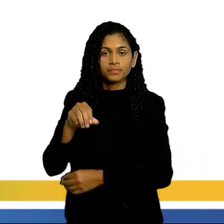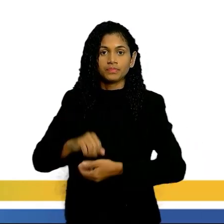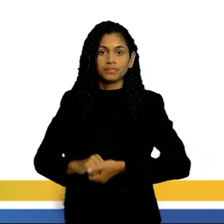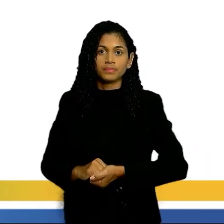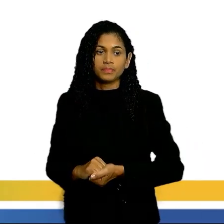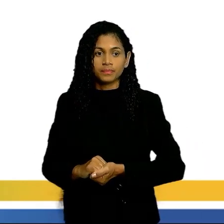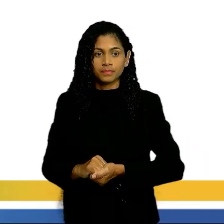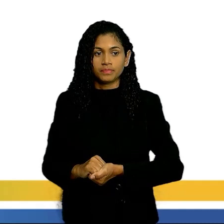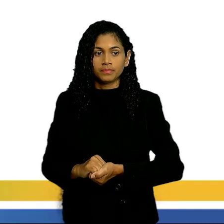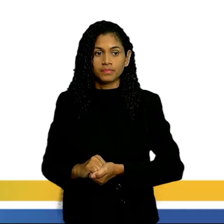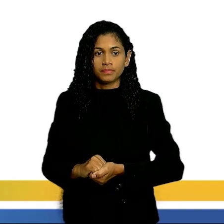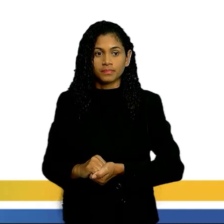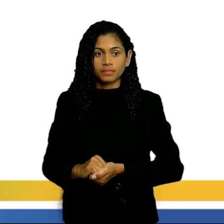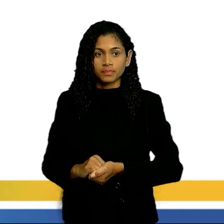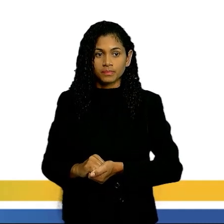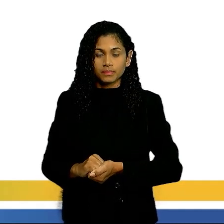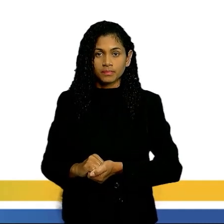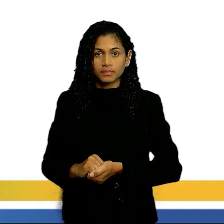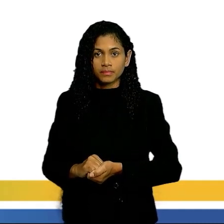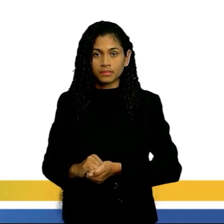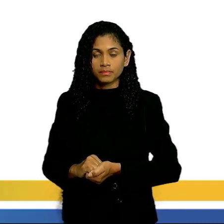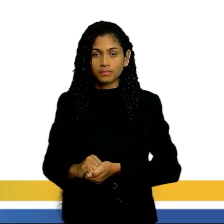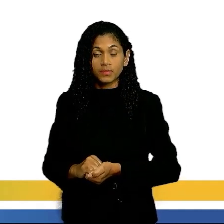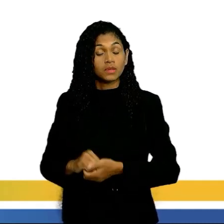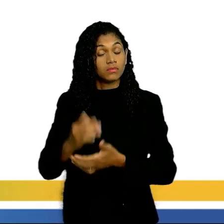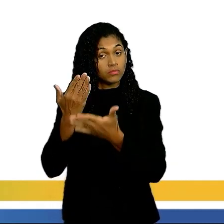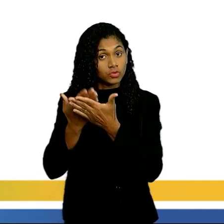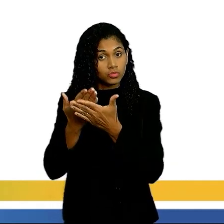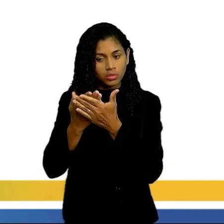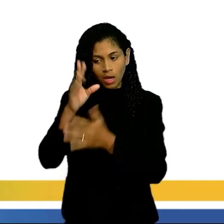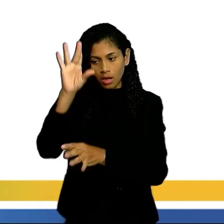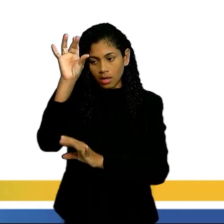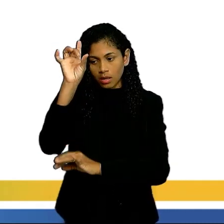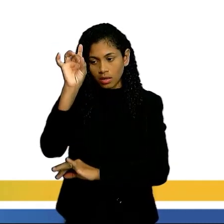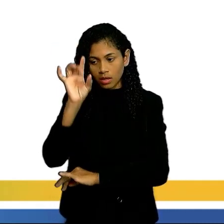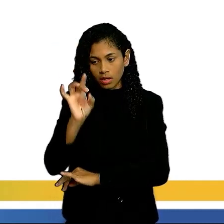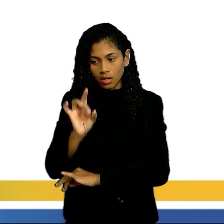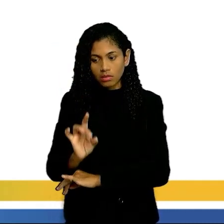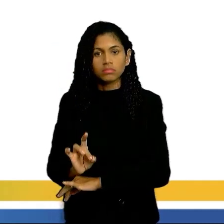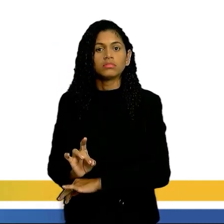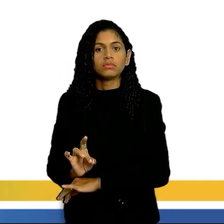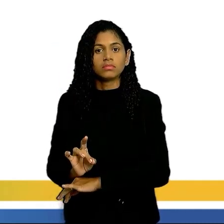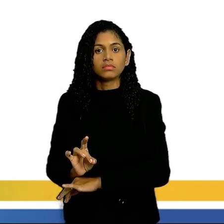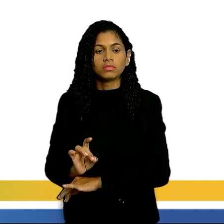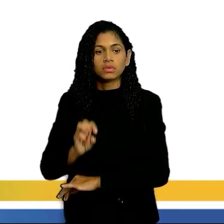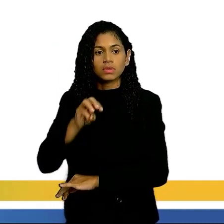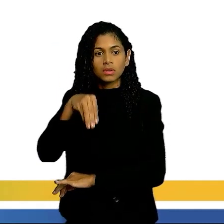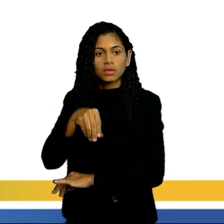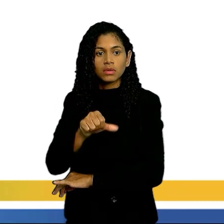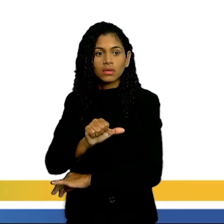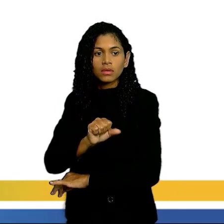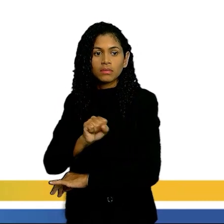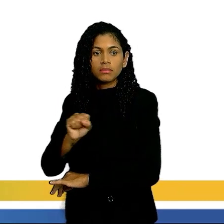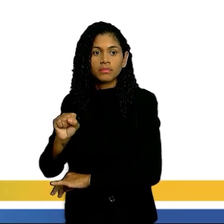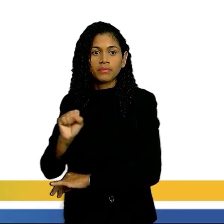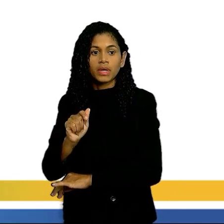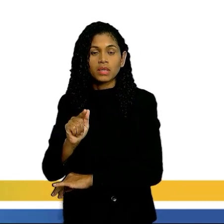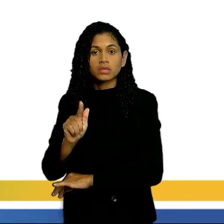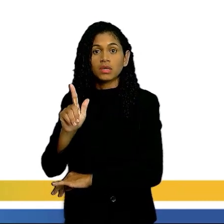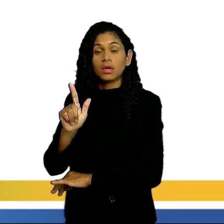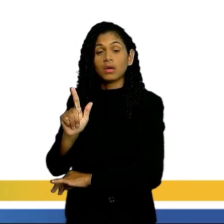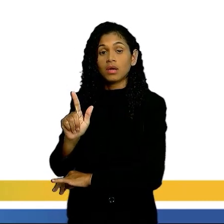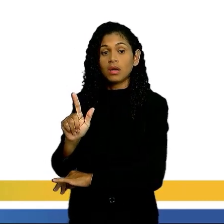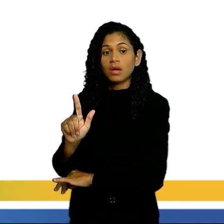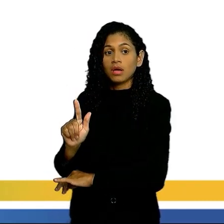M, tudo bem? Então a gente vai trabalhar cada um deles. A massa, nós vamos trabalhar o quilograma, então